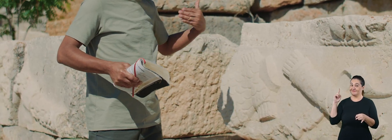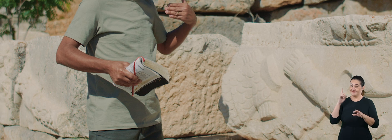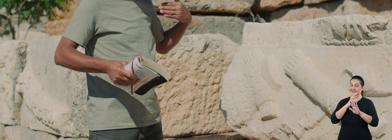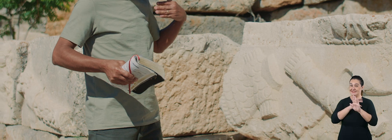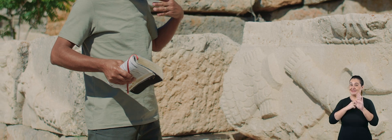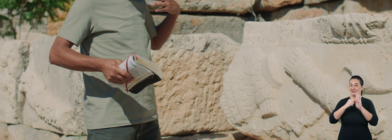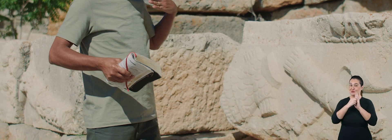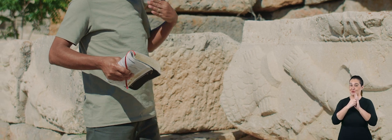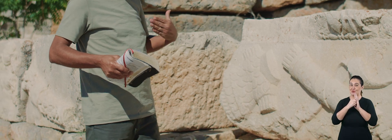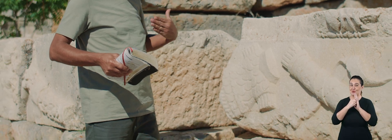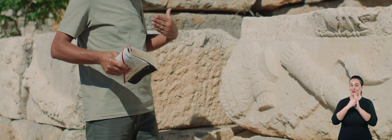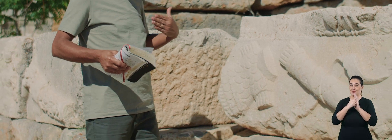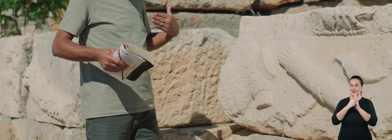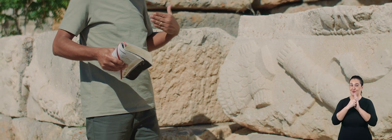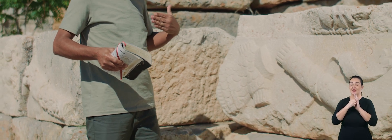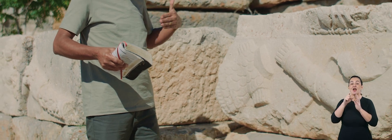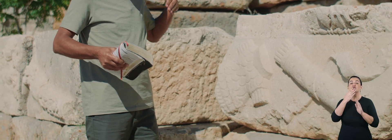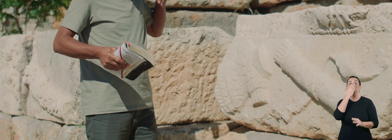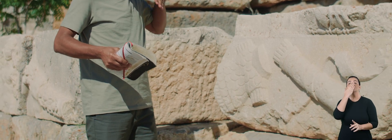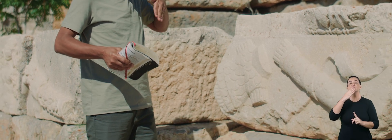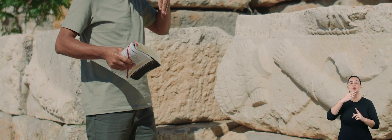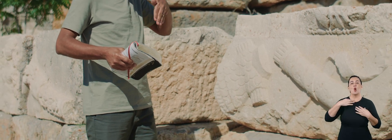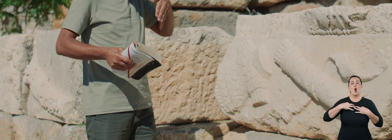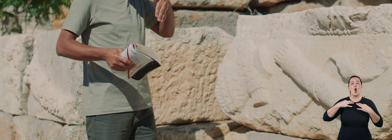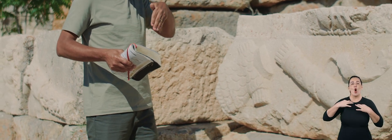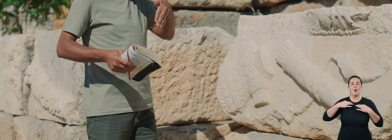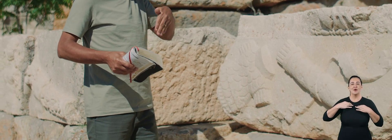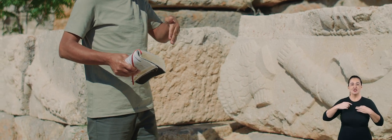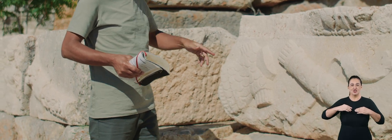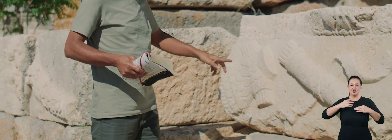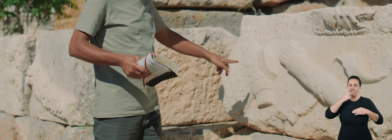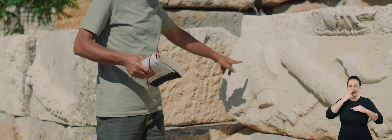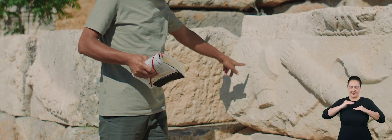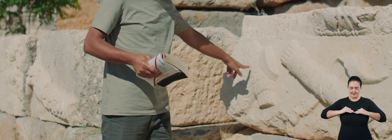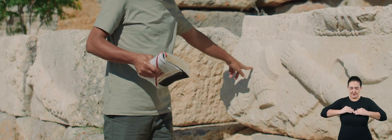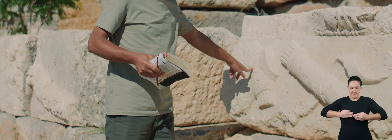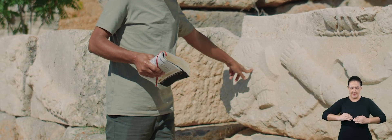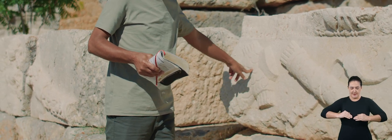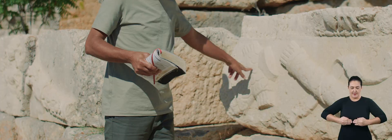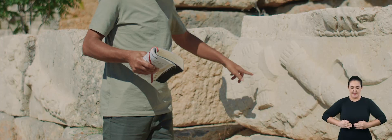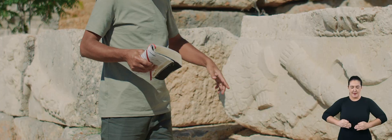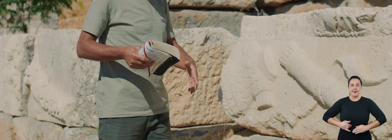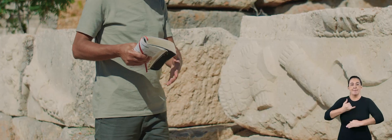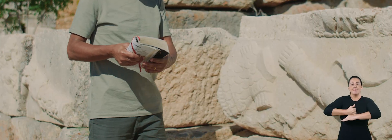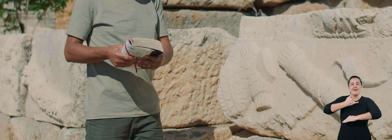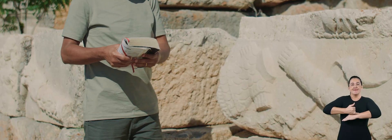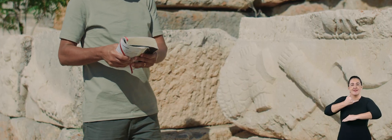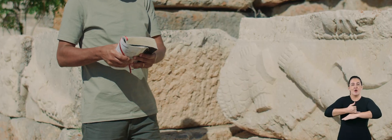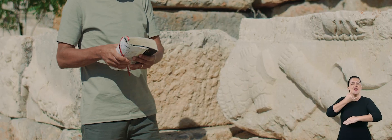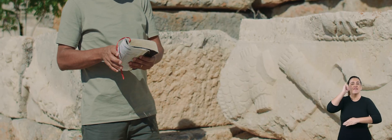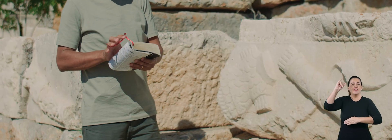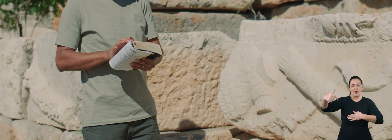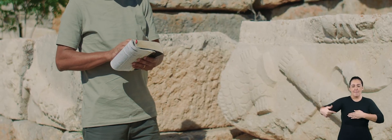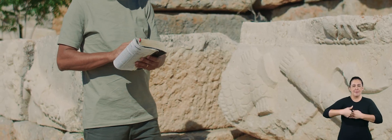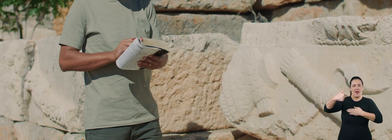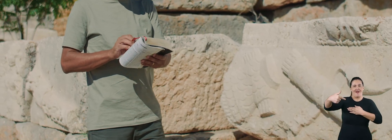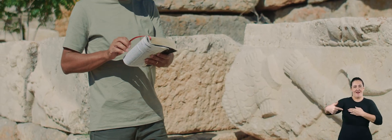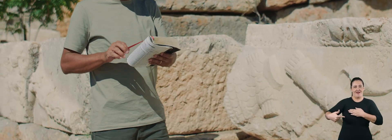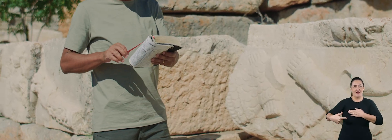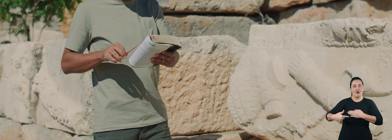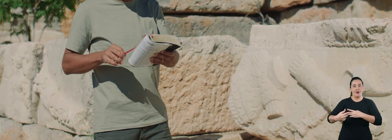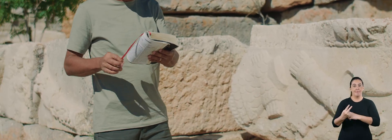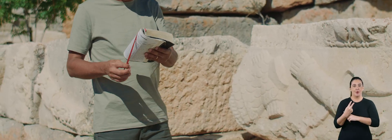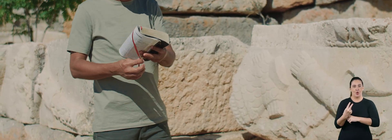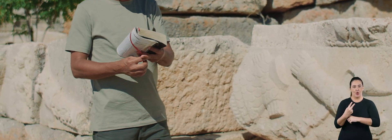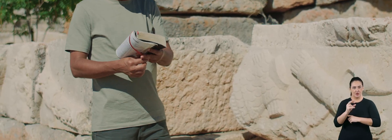esse tipo de roupa que era colocado com várias escamas de metal para impedir que o soldado se ferisse com uma lança, uma